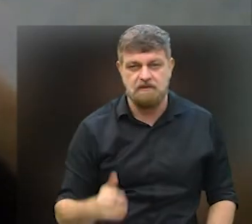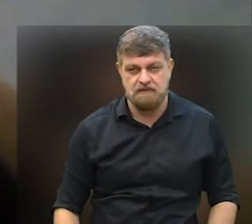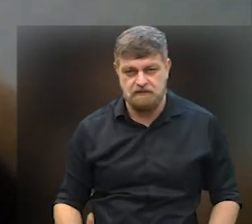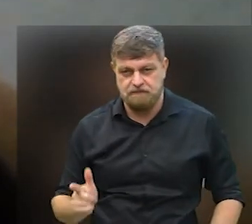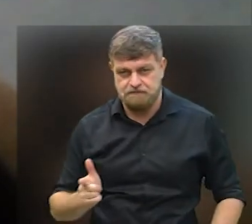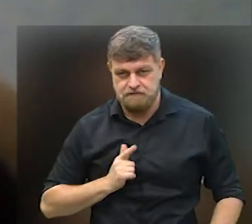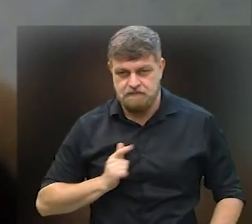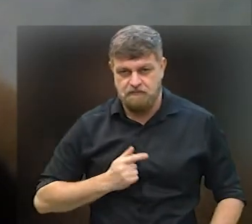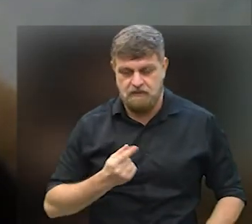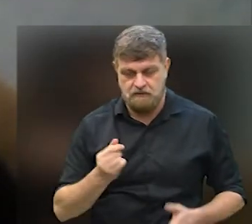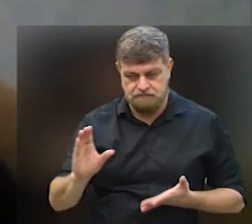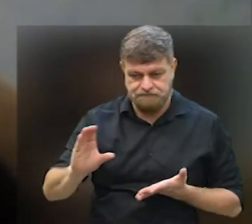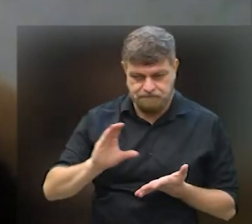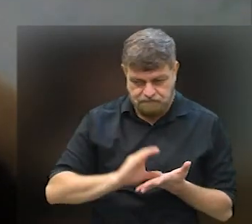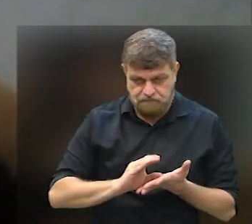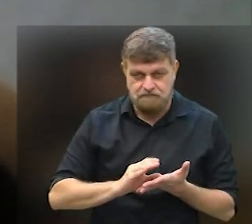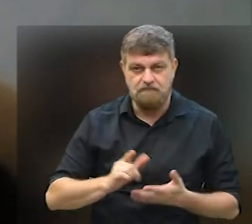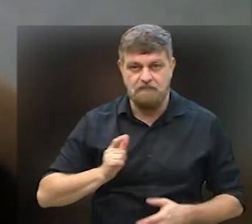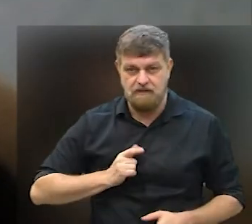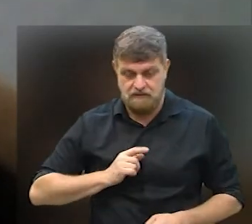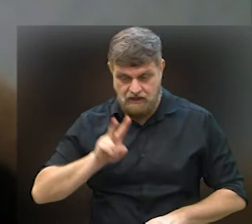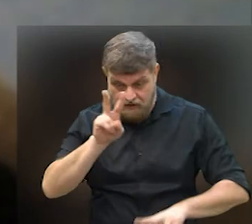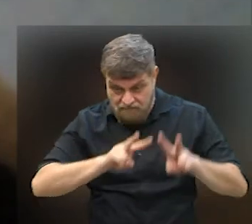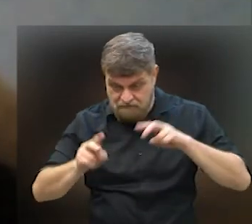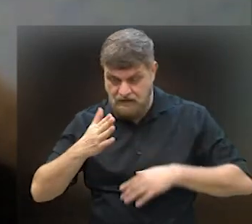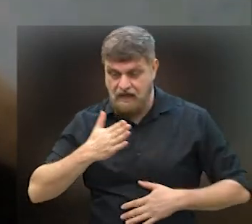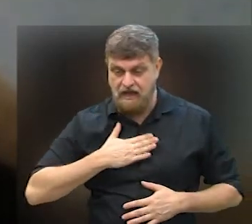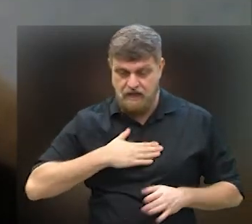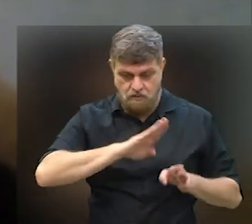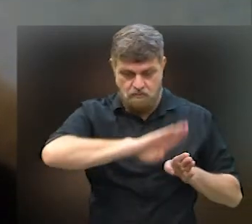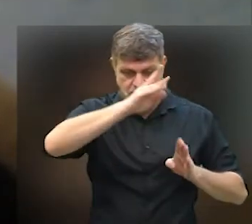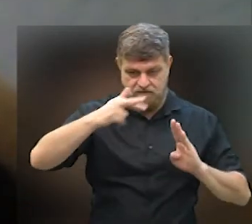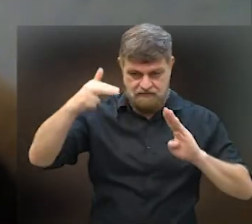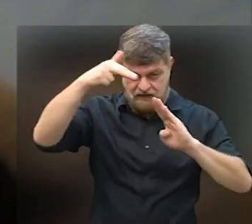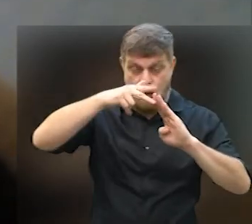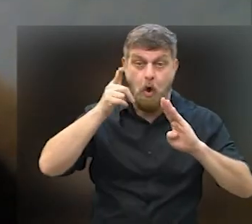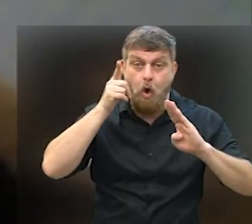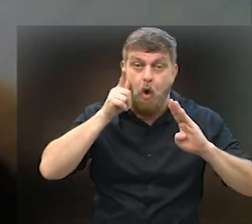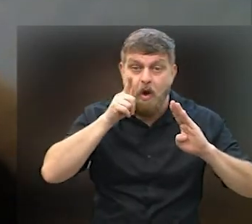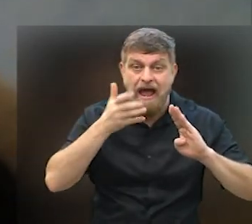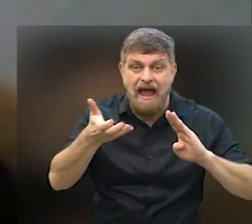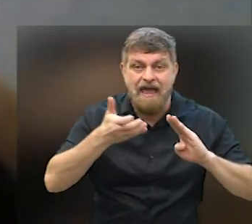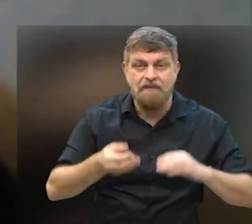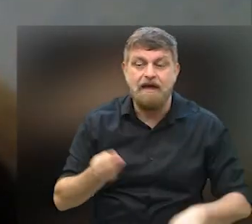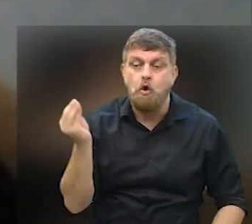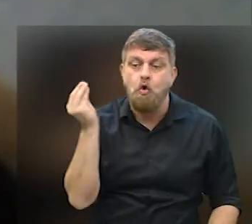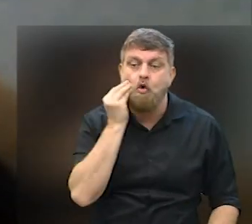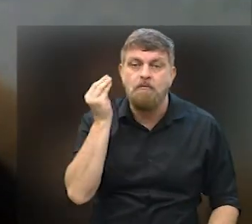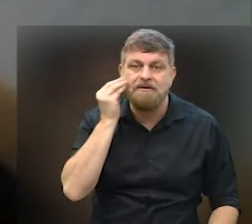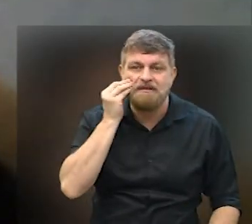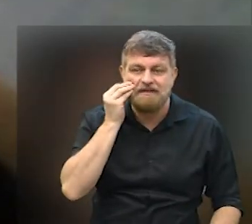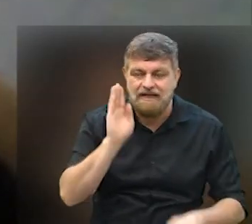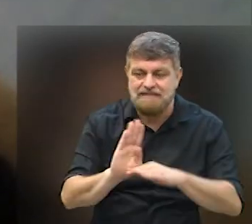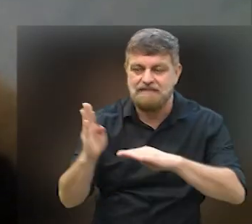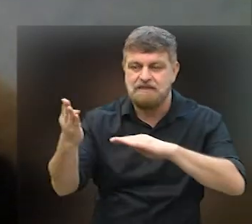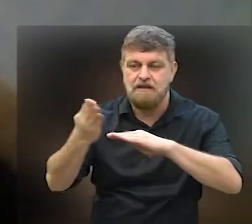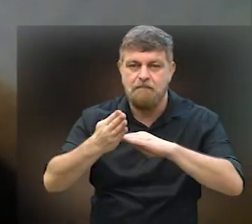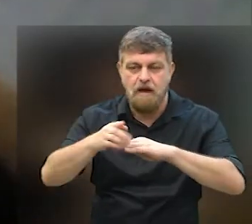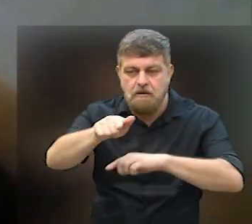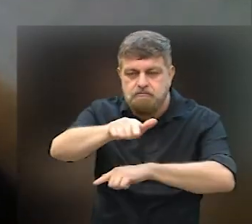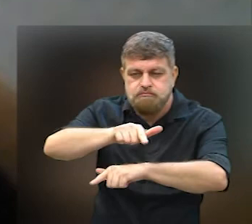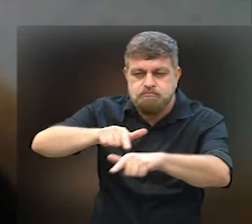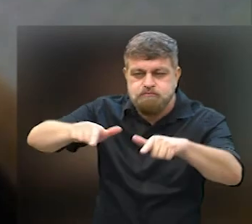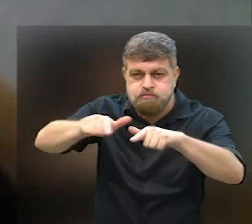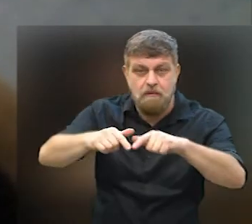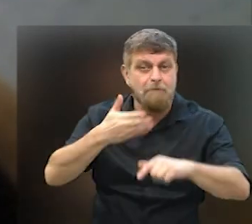os recursos que chegarem a partir dessa visibilidade da minha projeção no Everest para expandir as oportunidades aqui na região. Para mim não